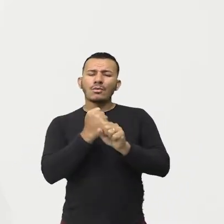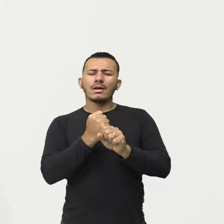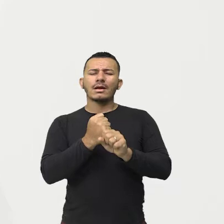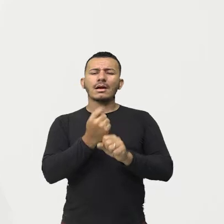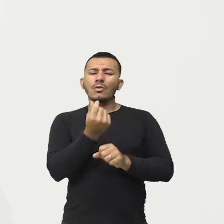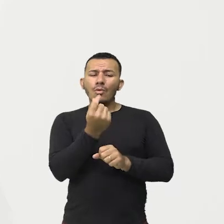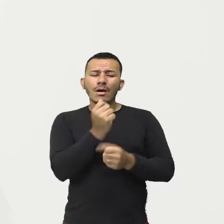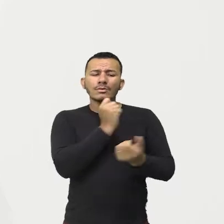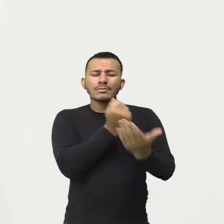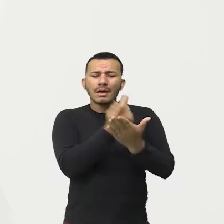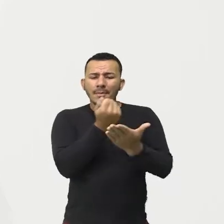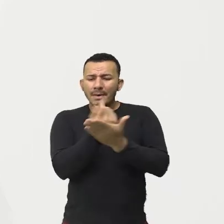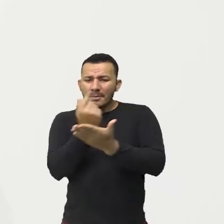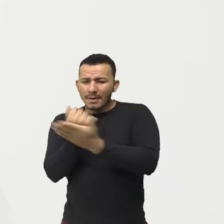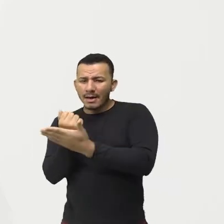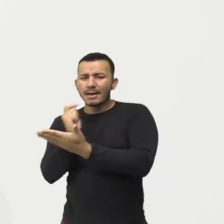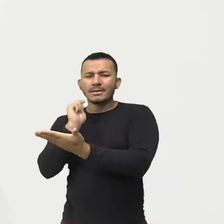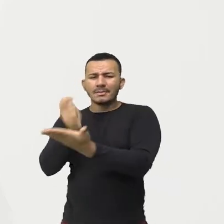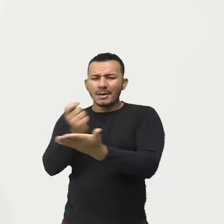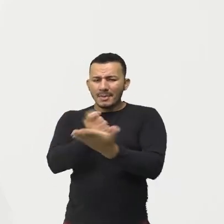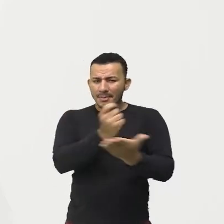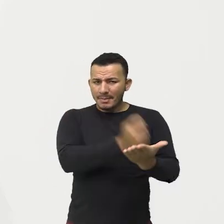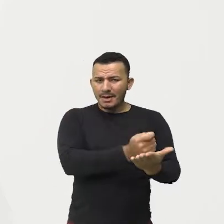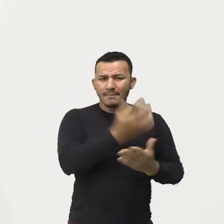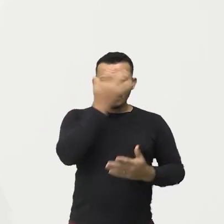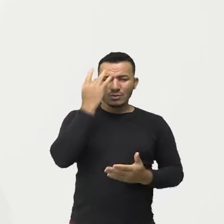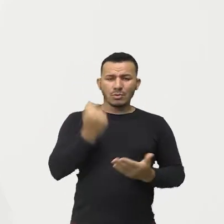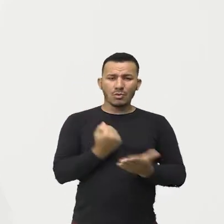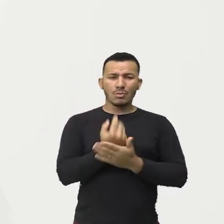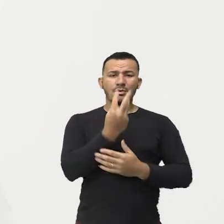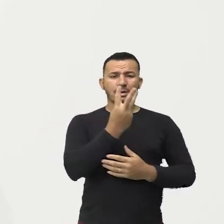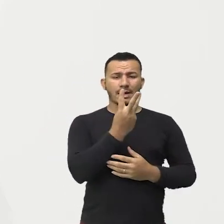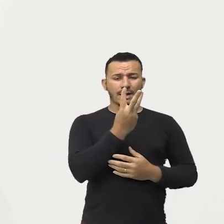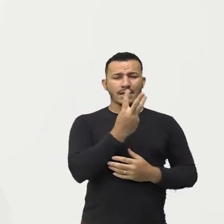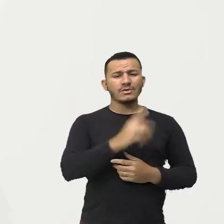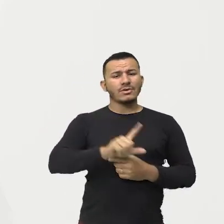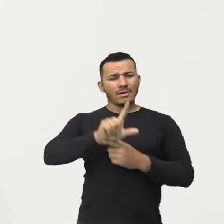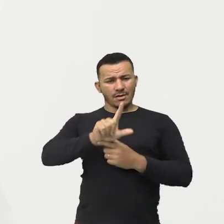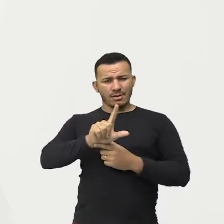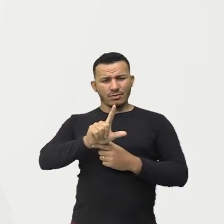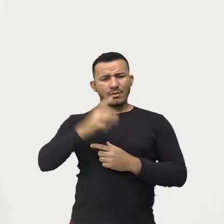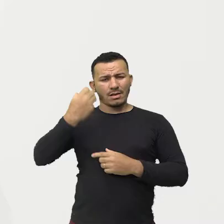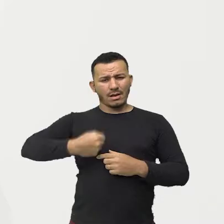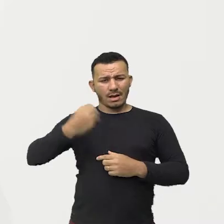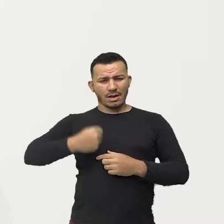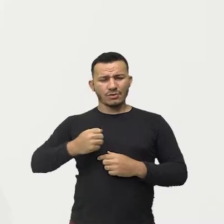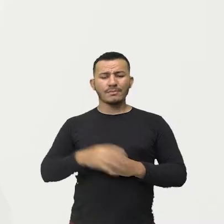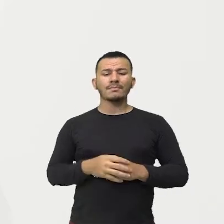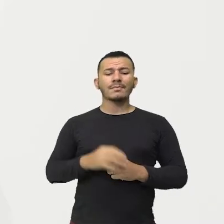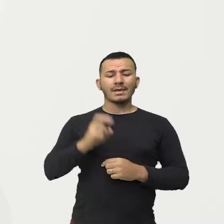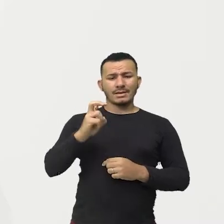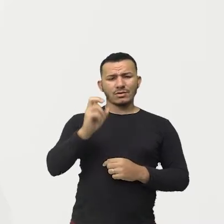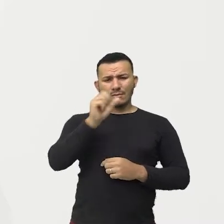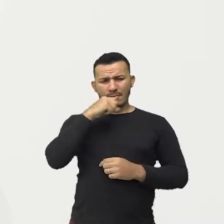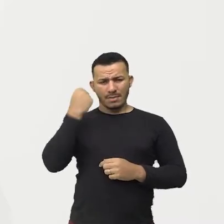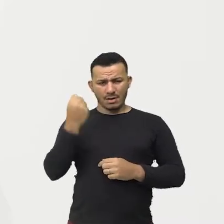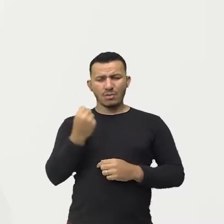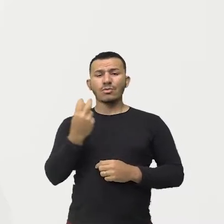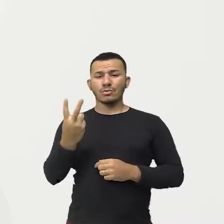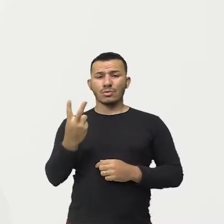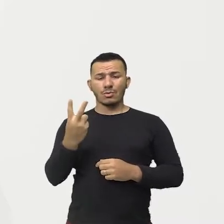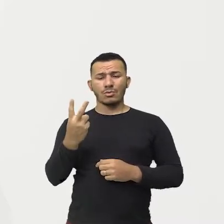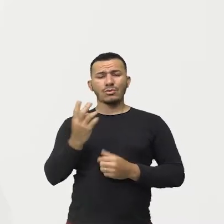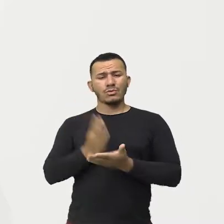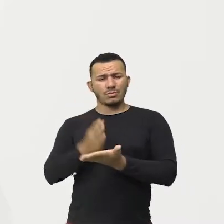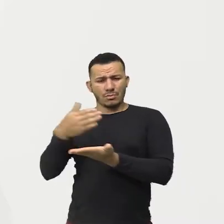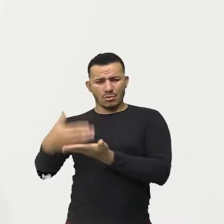pago por um cliente que comprou 3 litros de leite, 5 pães e 2 bolos, quanto esse